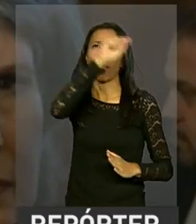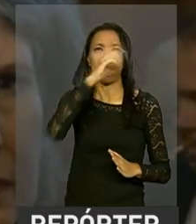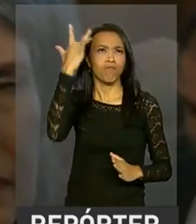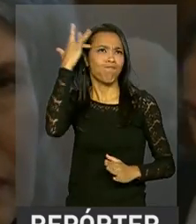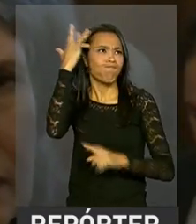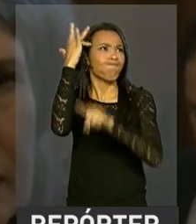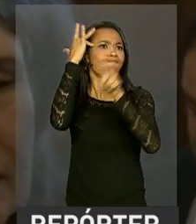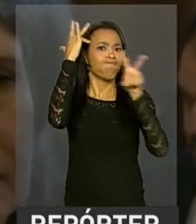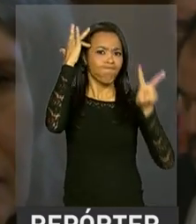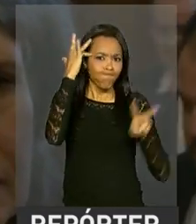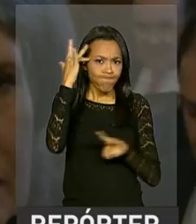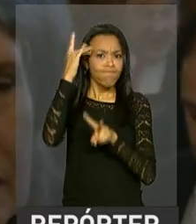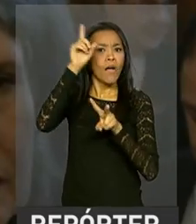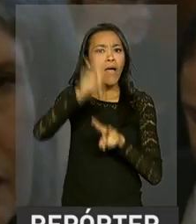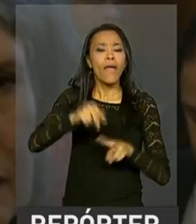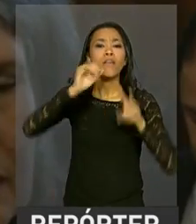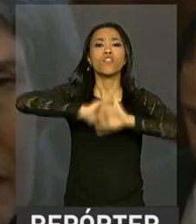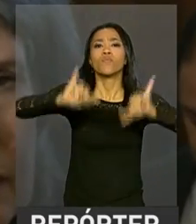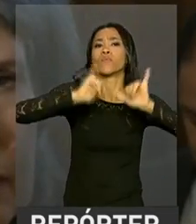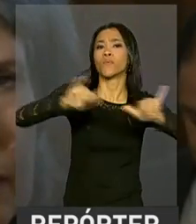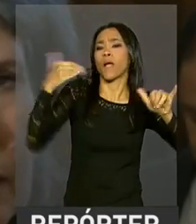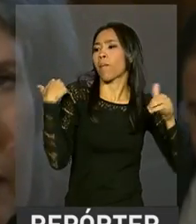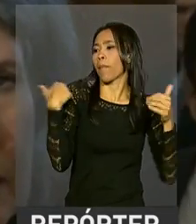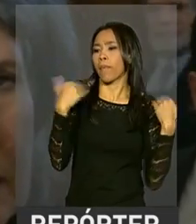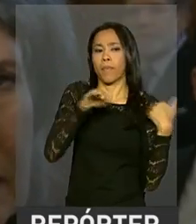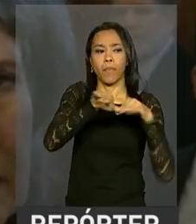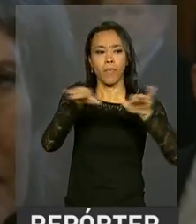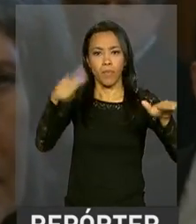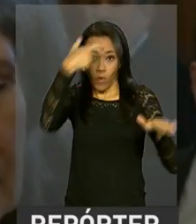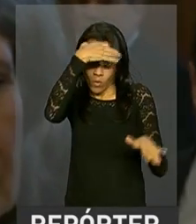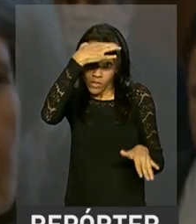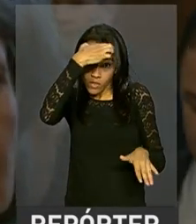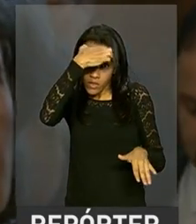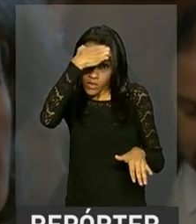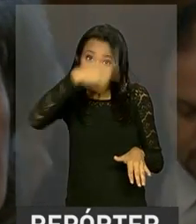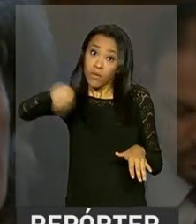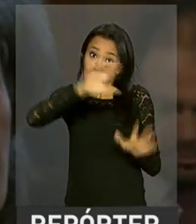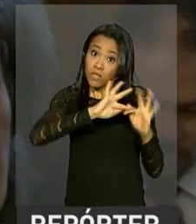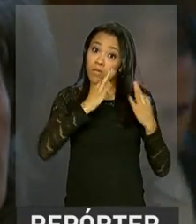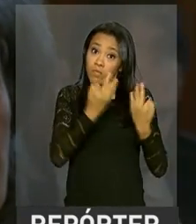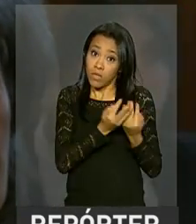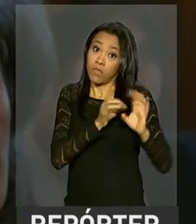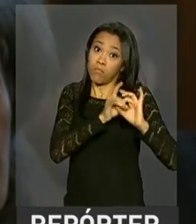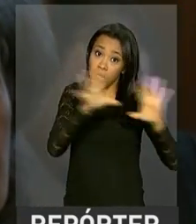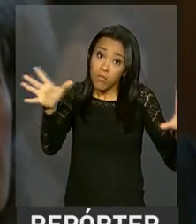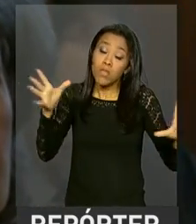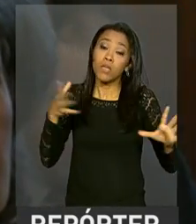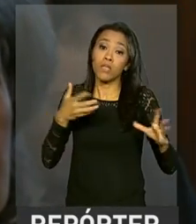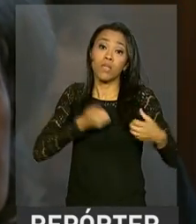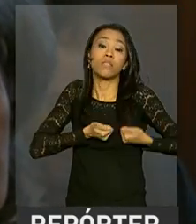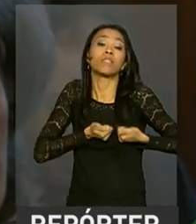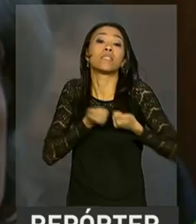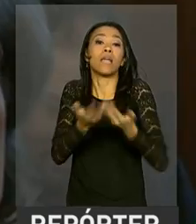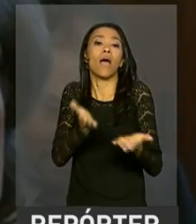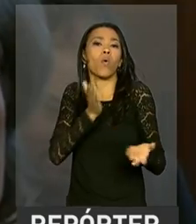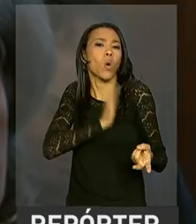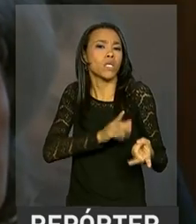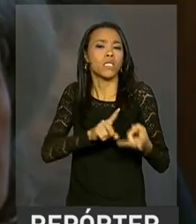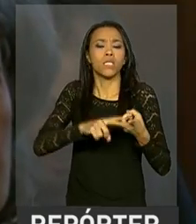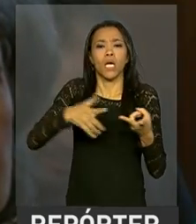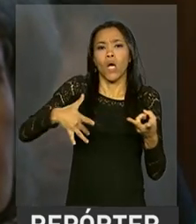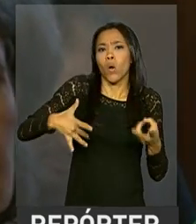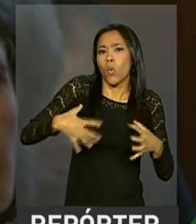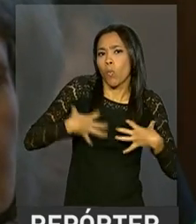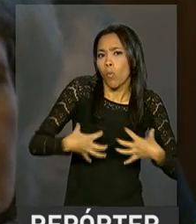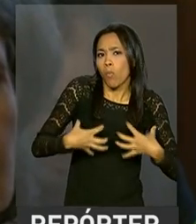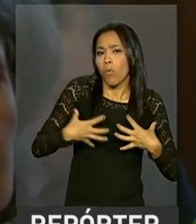transplantes, é fazer campanhas de conscientização para que as famílias autorizem a doação de órgãos, facilitar a regulação,